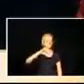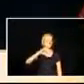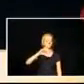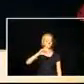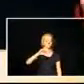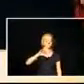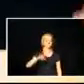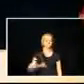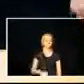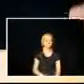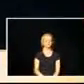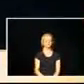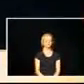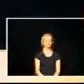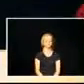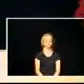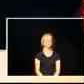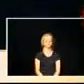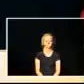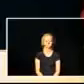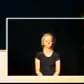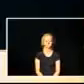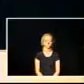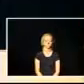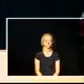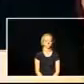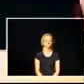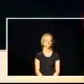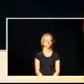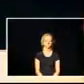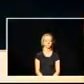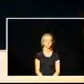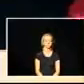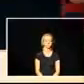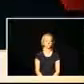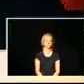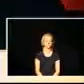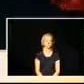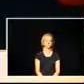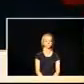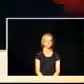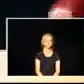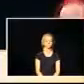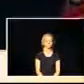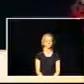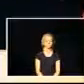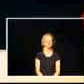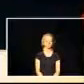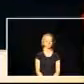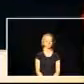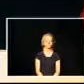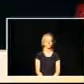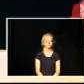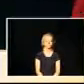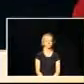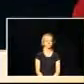que antes da criação de cargos, moralmente, os servidores, eles estão